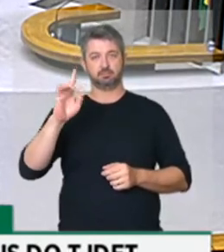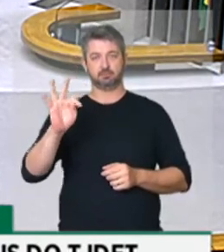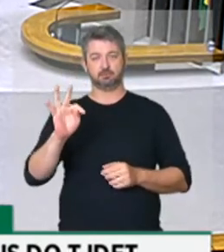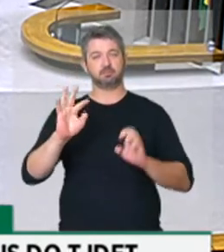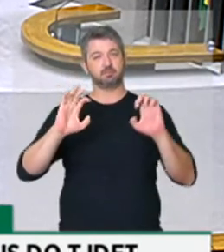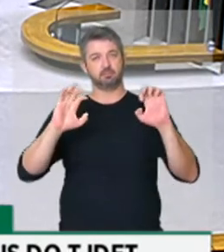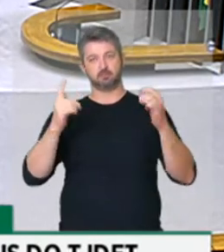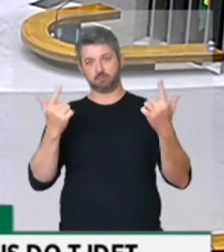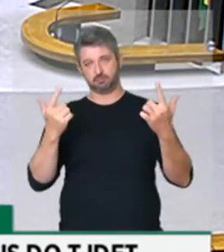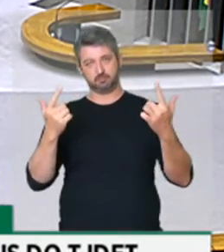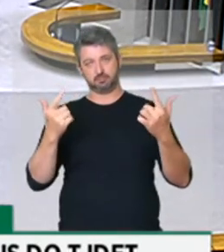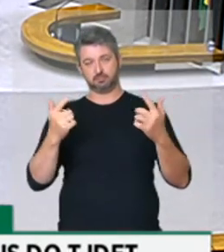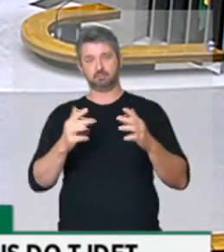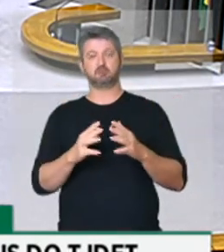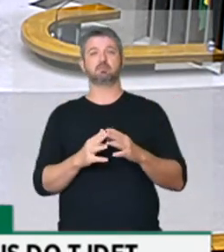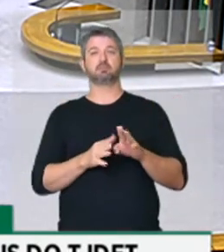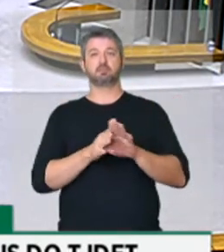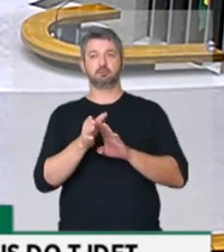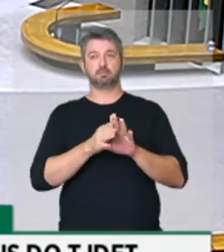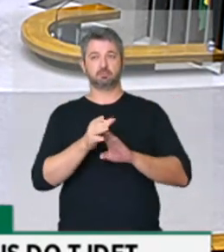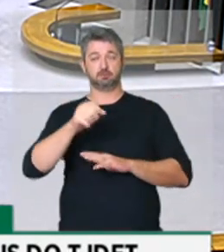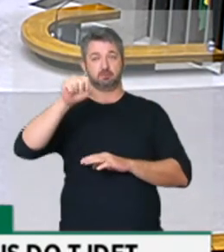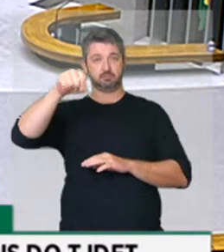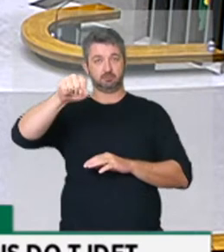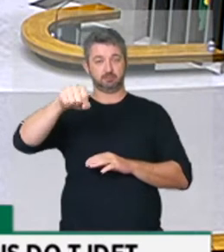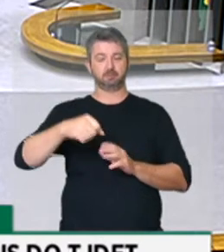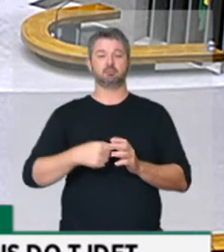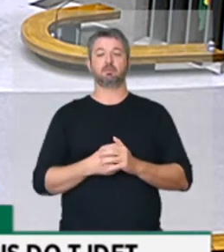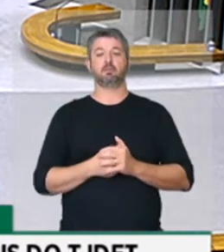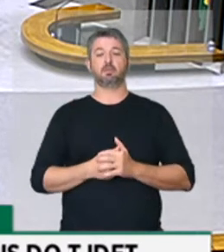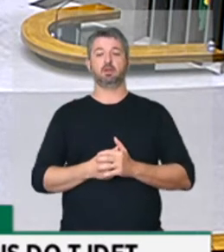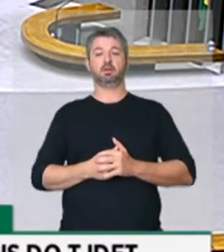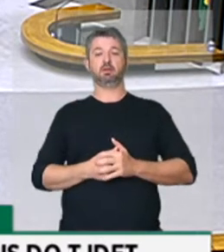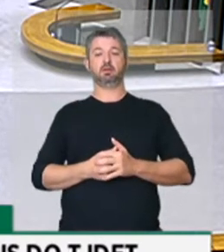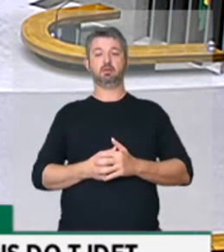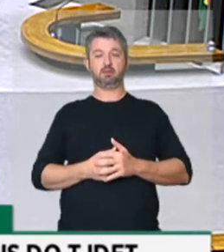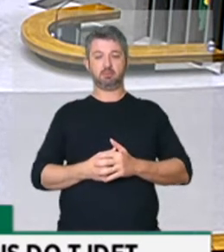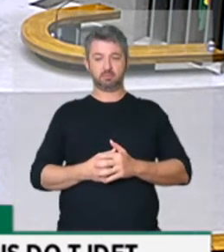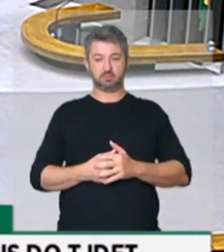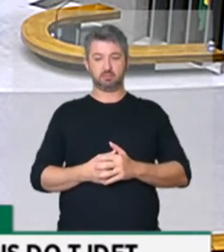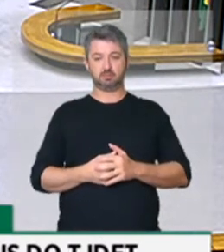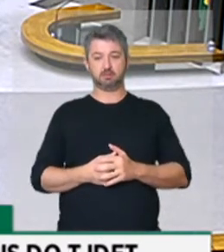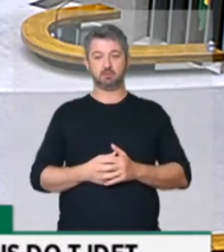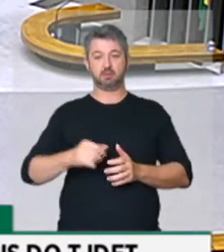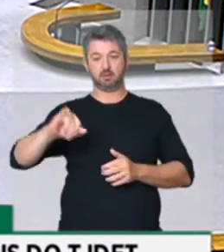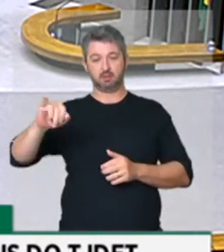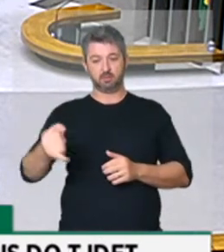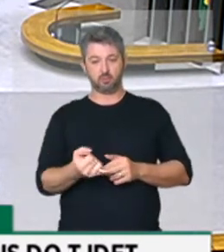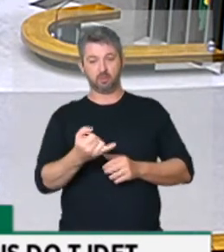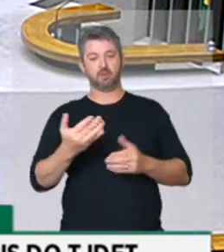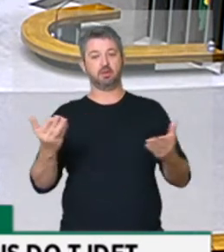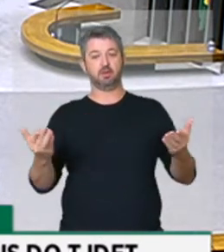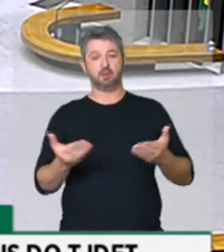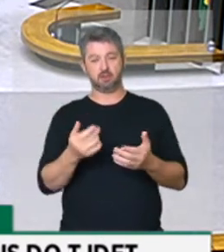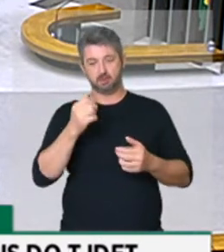naturalmente orienta o voto sim. Eu queria aproveitar esta oportunidade, presidente,